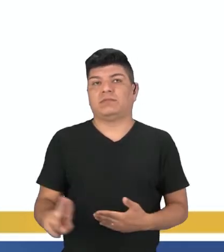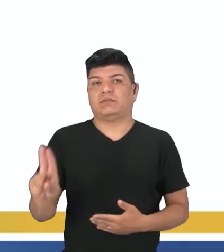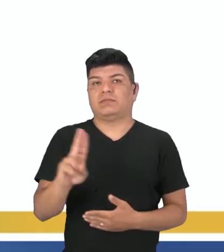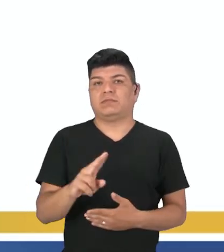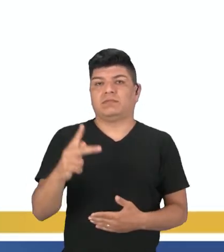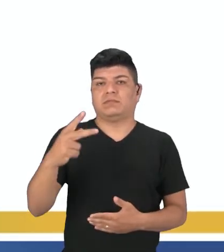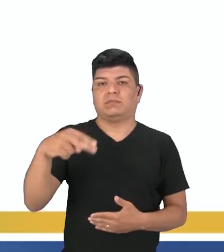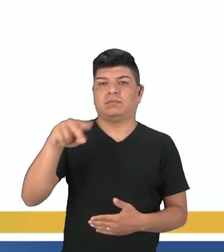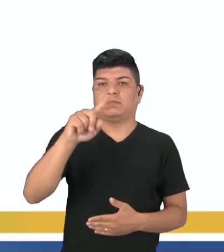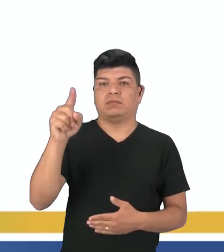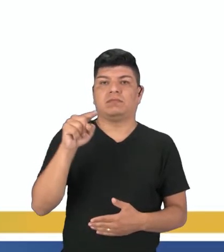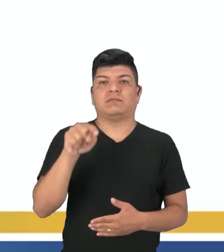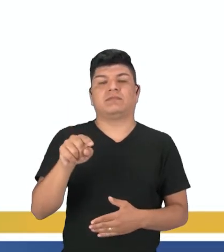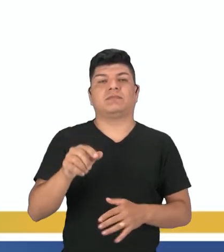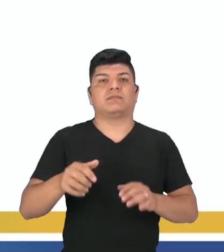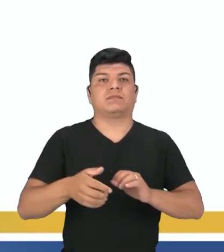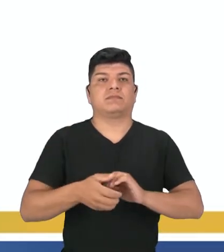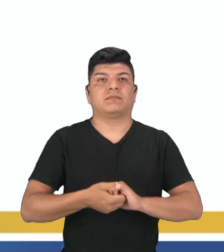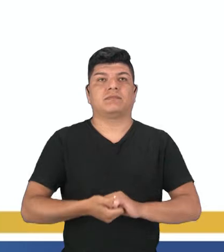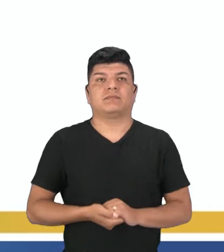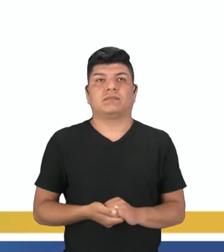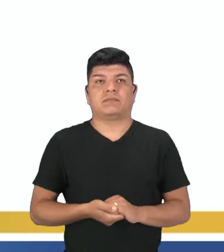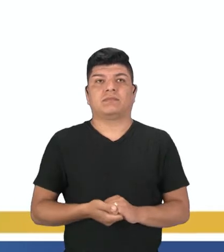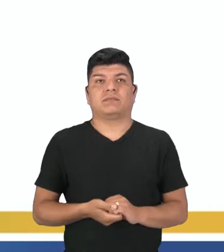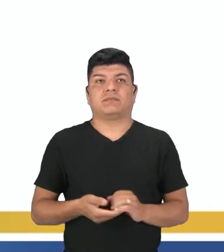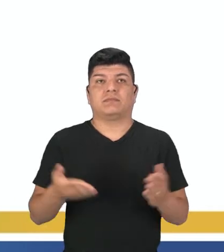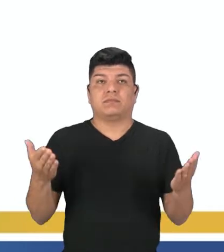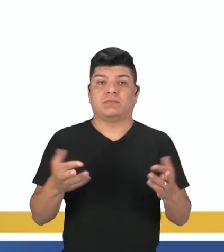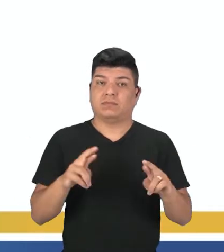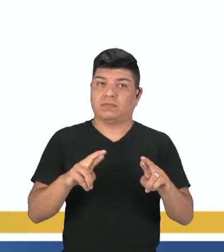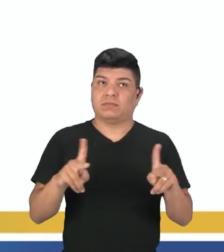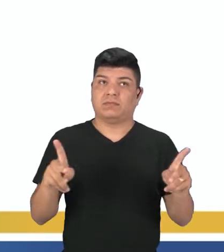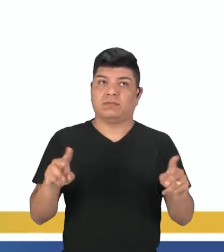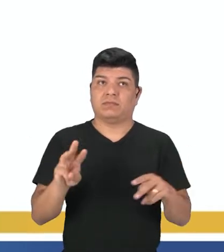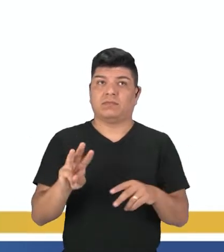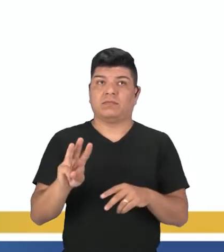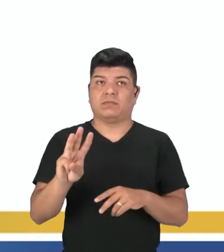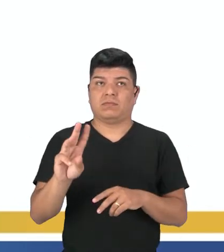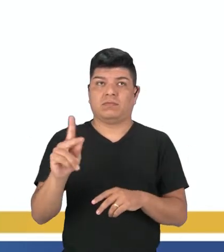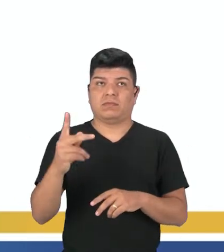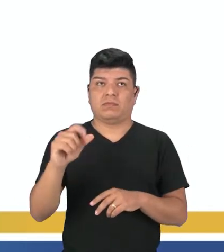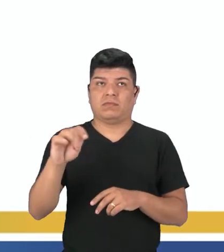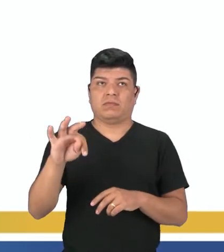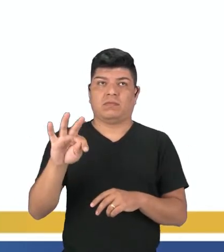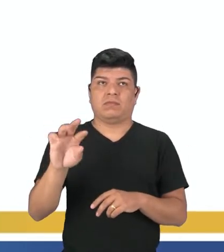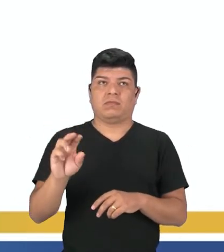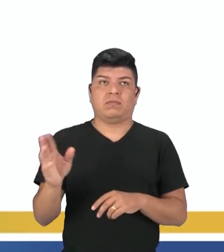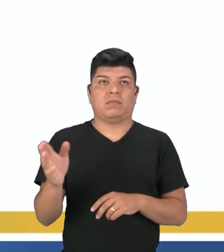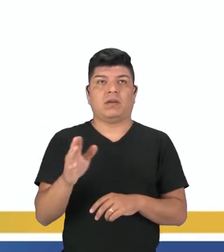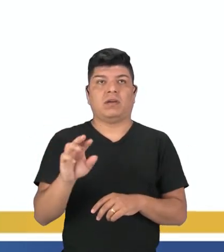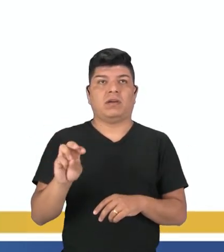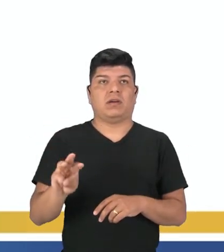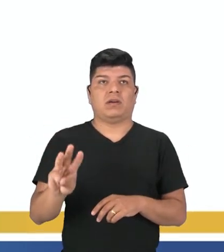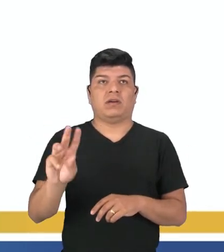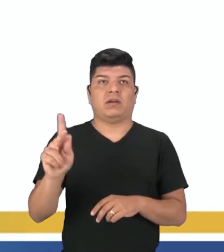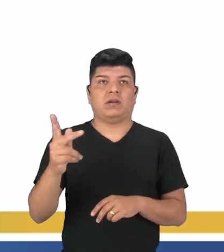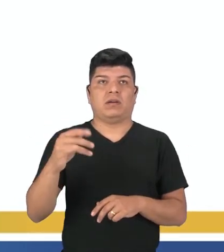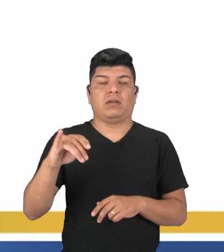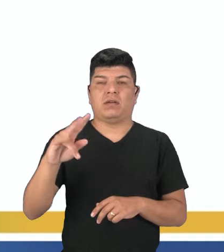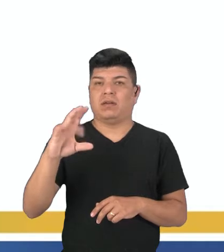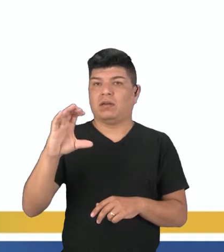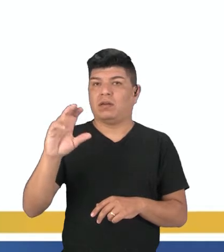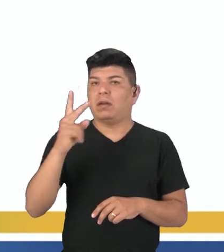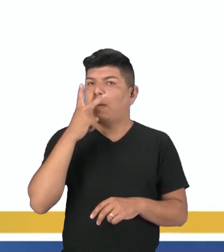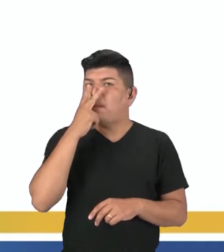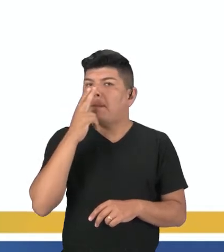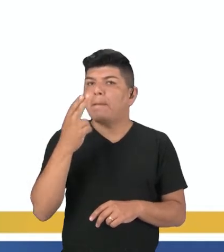usarmos as double H questions. Agora vamos ver aí a diferença entre um e outro. Vocês perceberam que tem alguns que são bem parecidos, né?